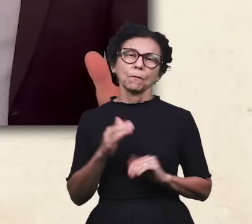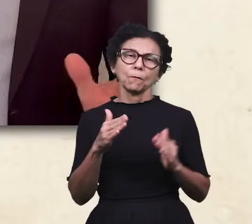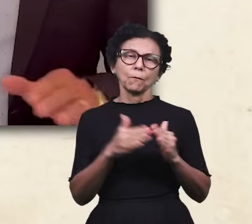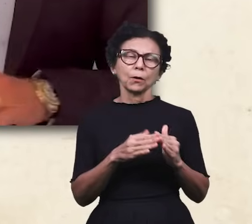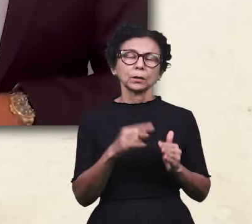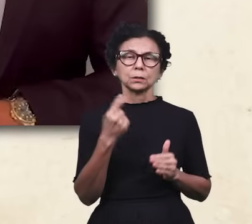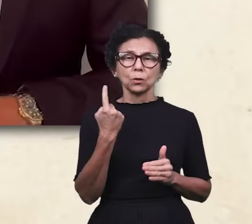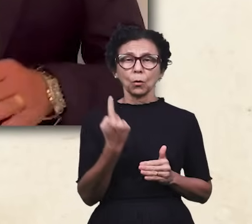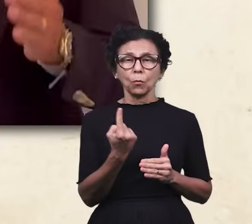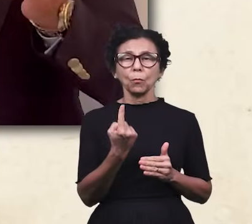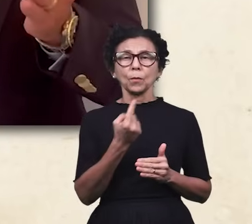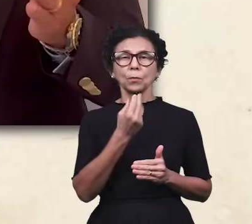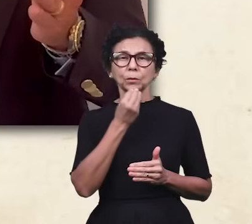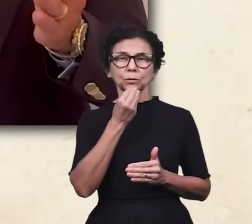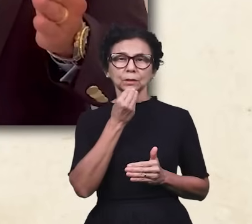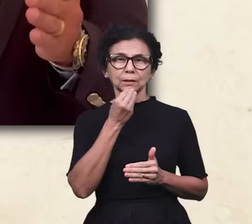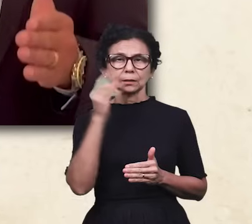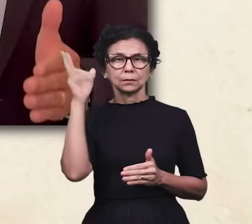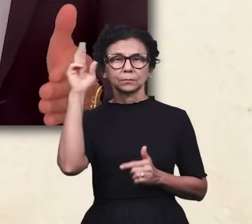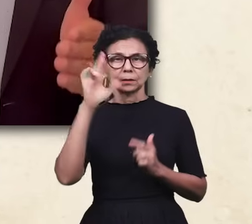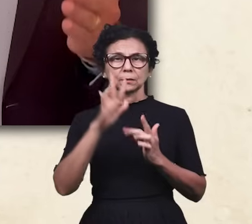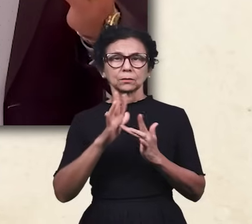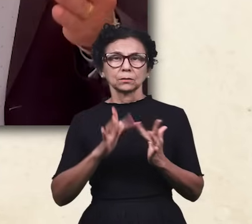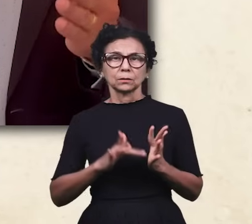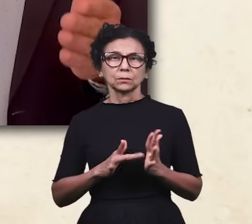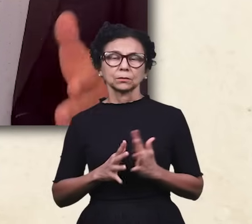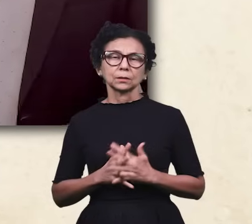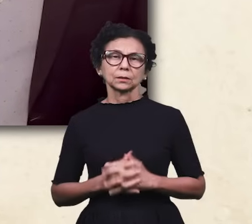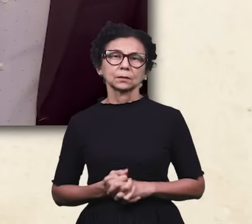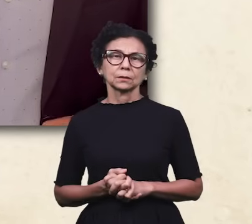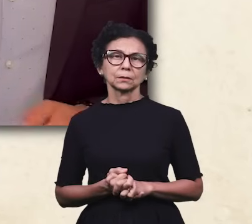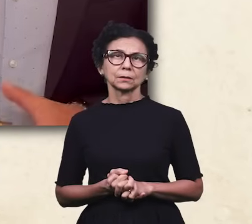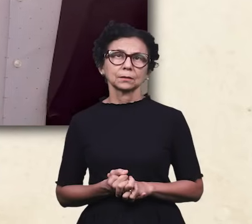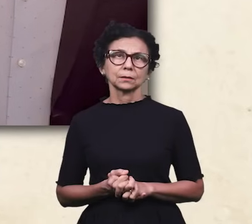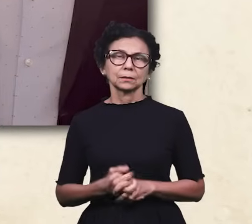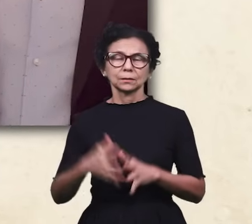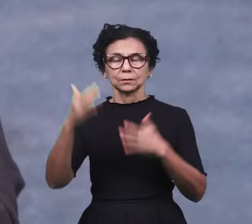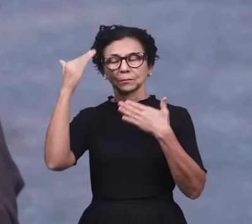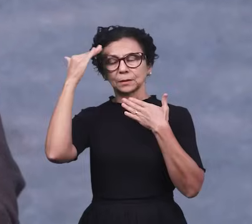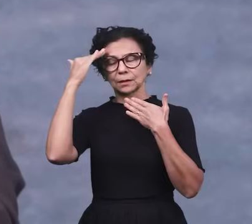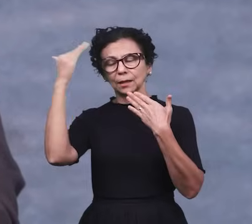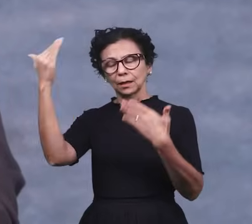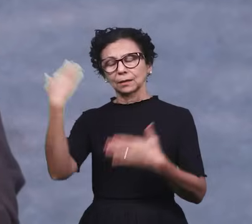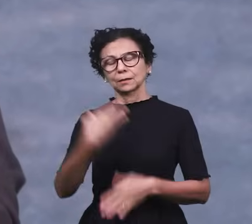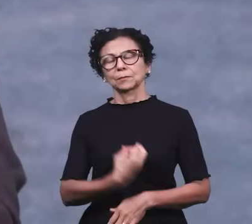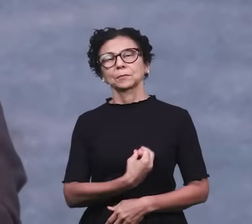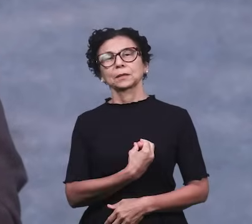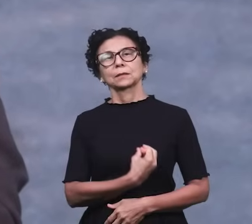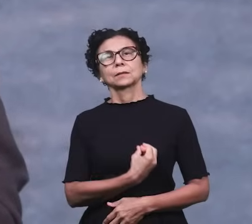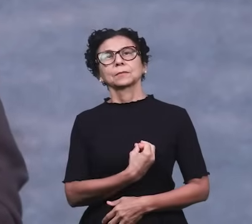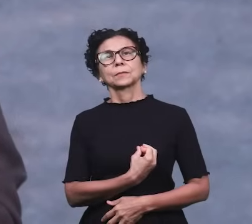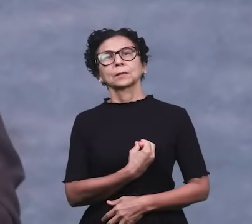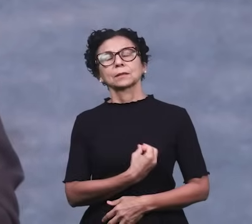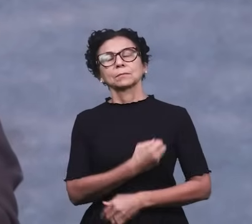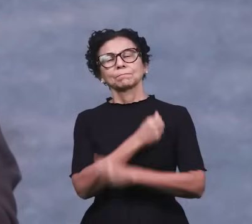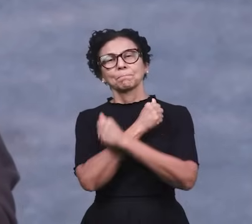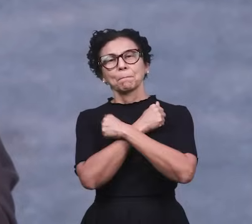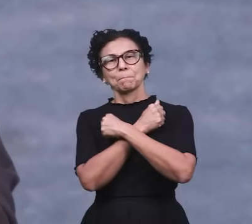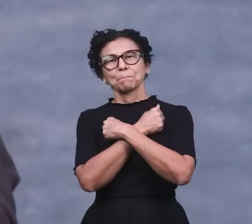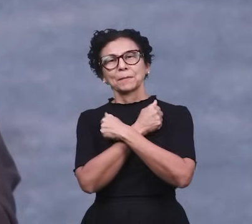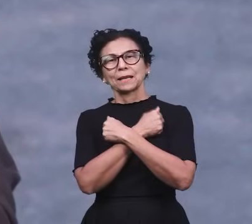uma cesta só. Que o Senhor possa te abençoar, a paz do Senhor Jesus. Obrigado, companheiro, obrigado pela